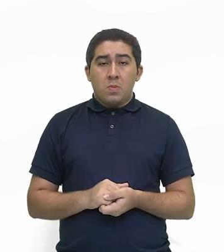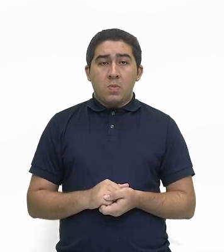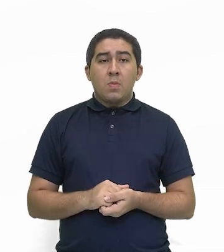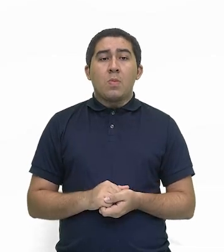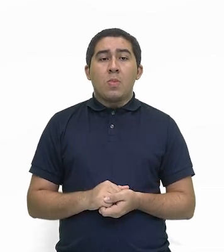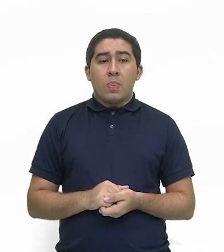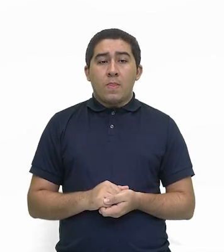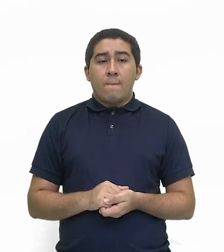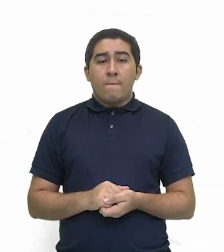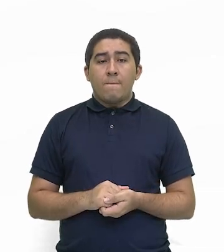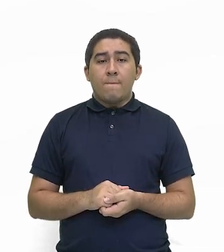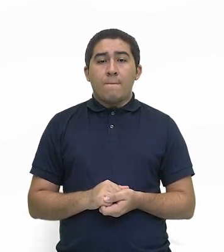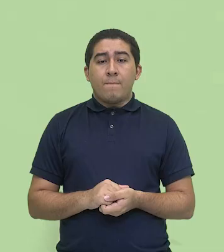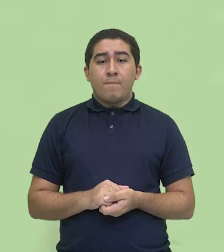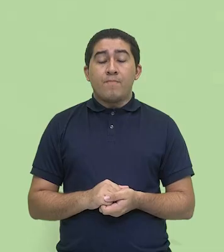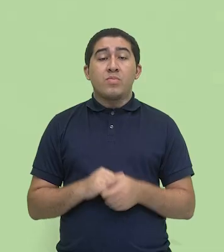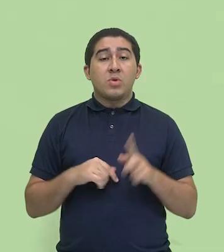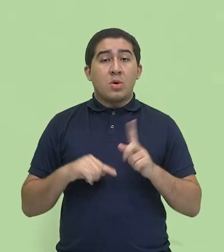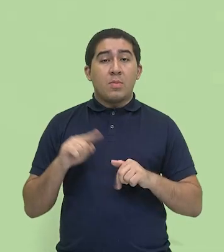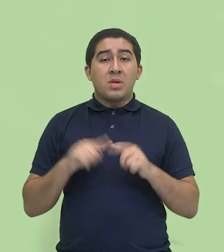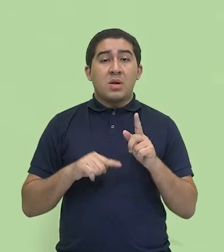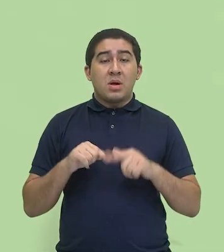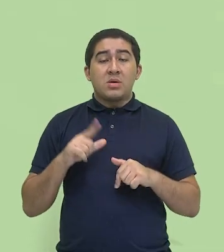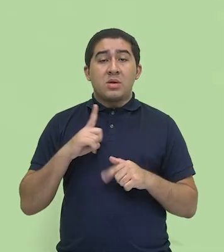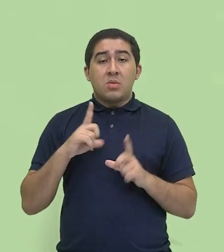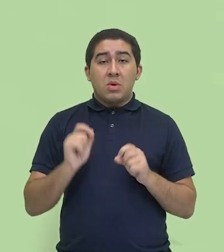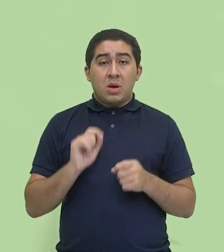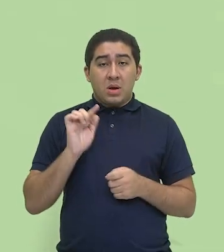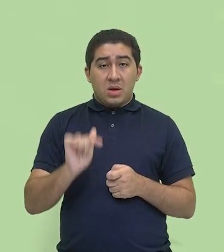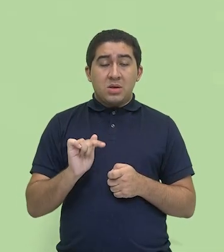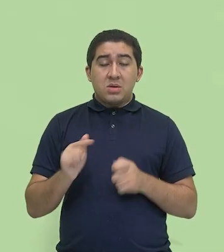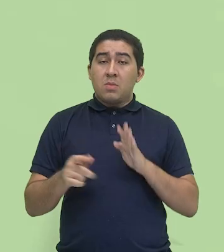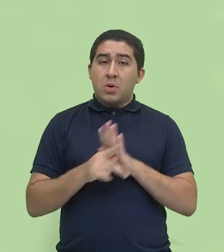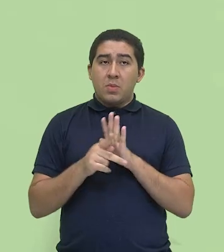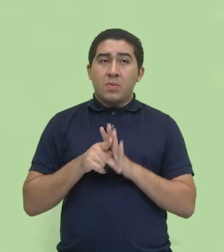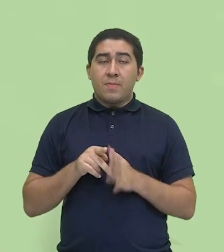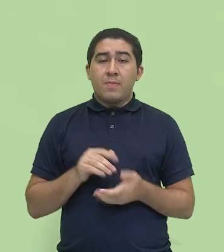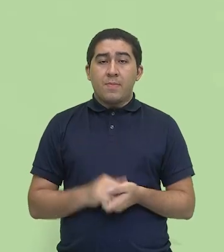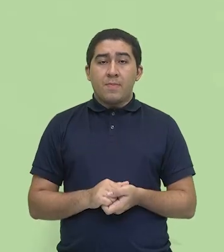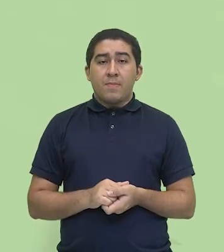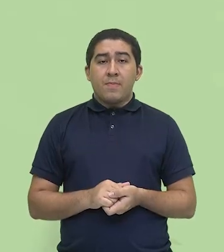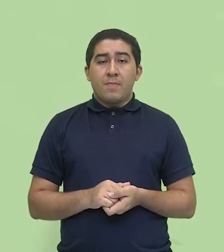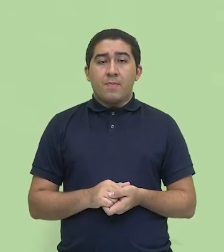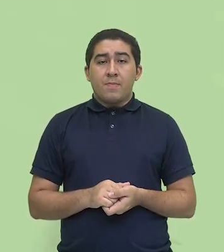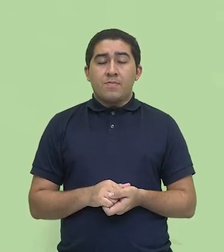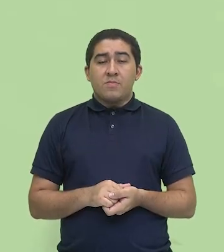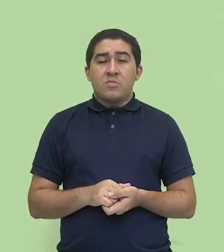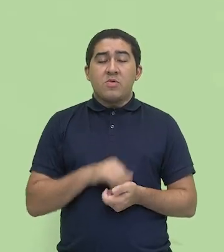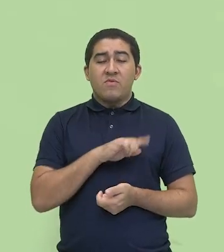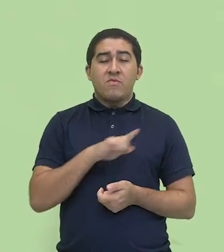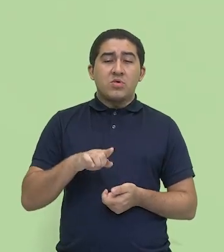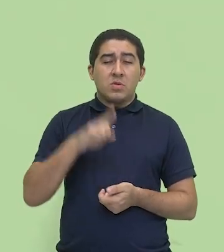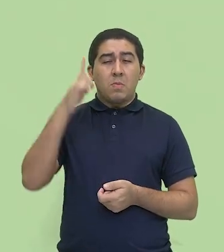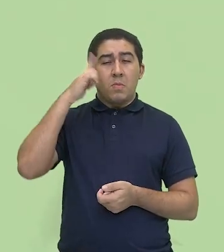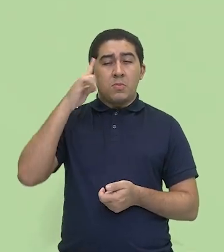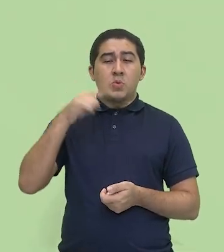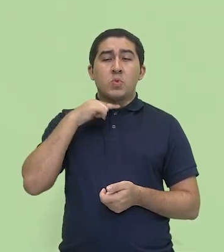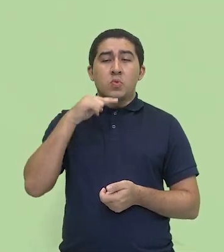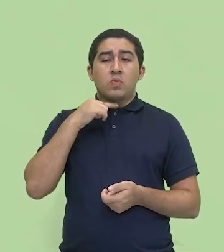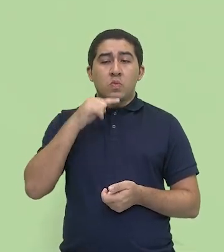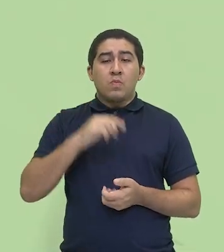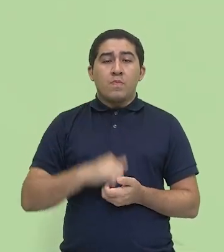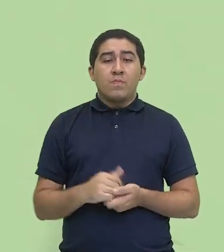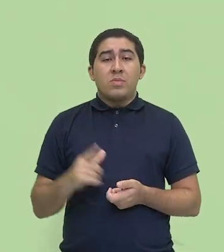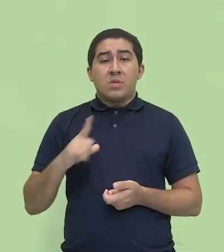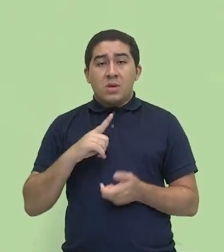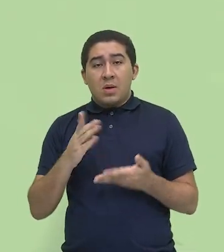dos materiais que geram o lixo eletrônico. Aí você deve estar se perguntando,